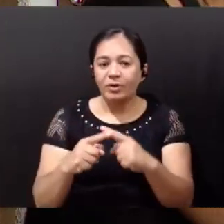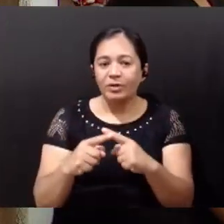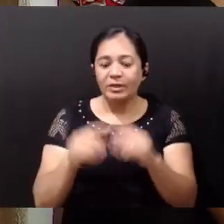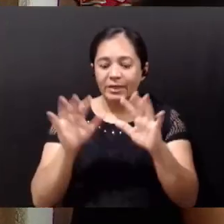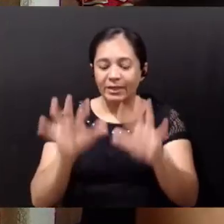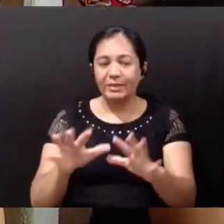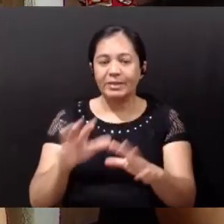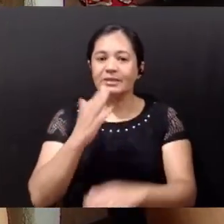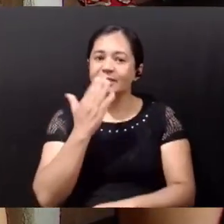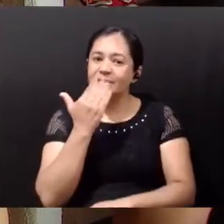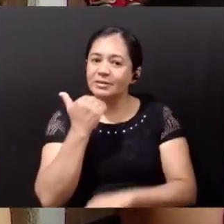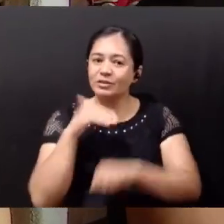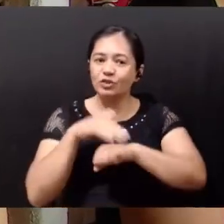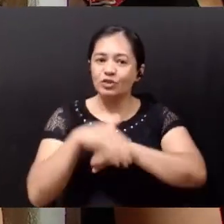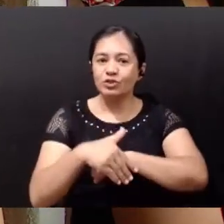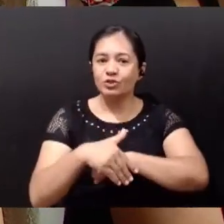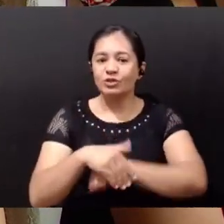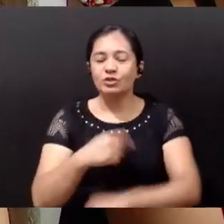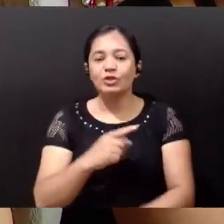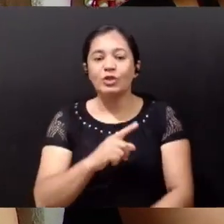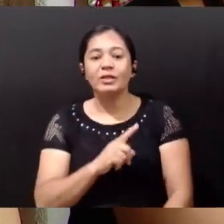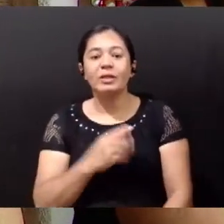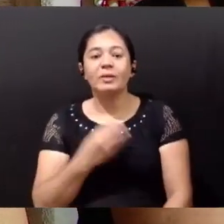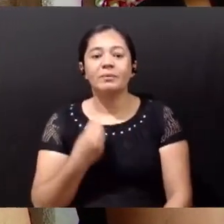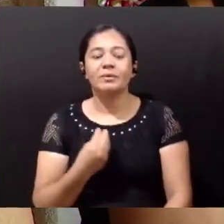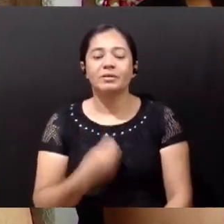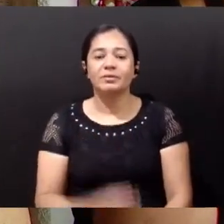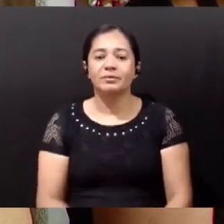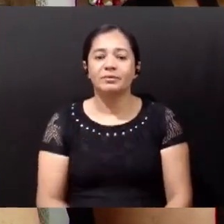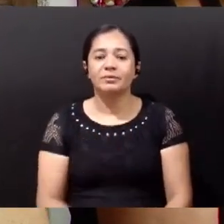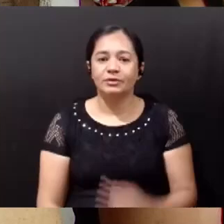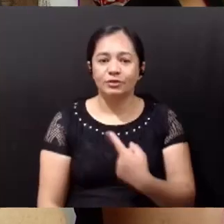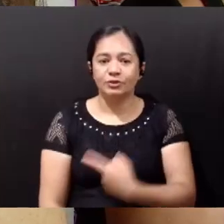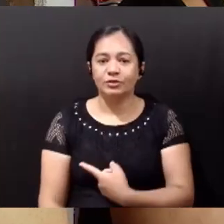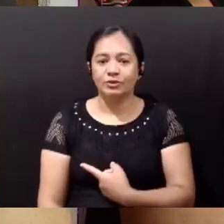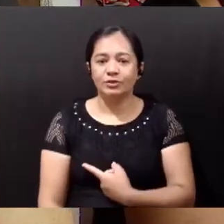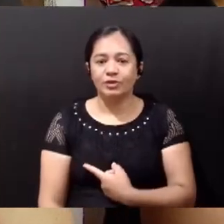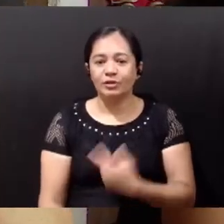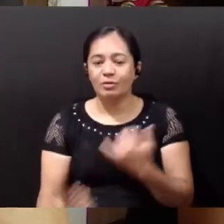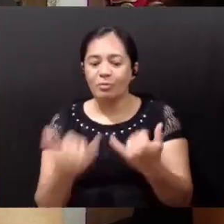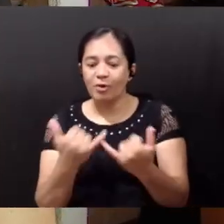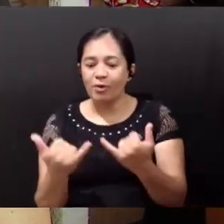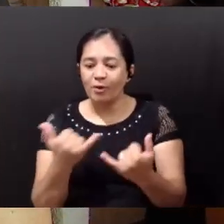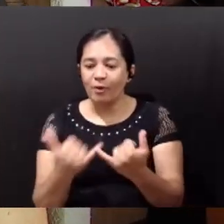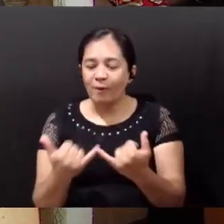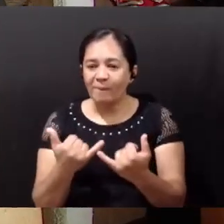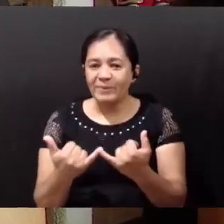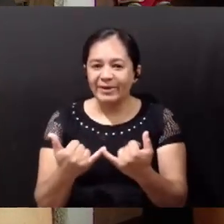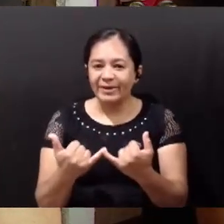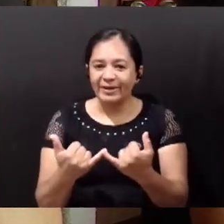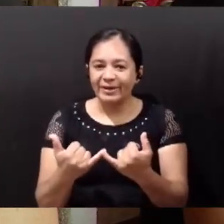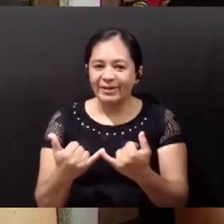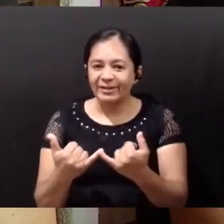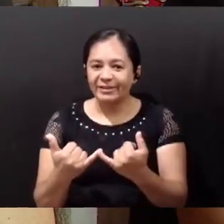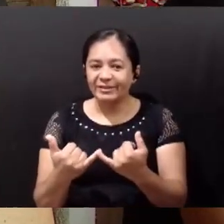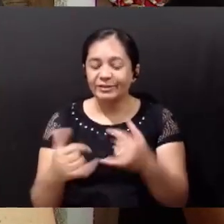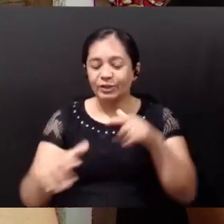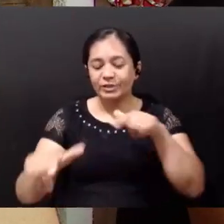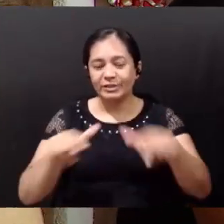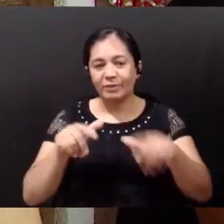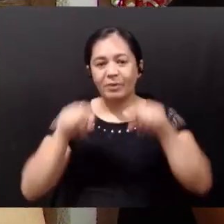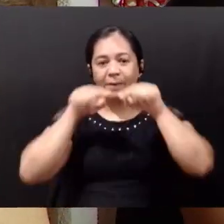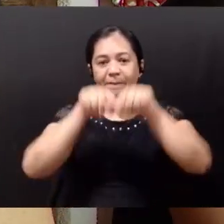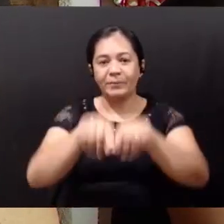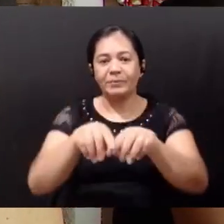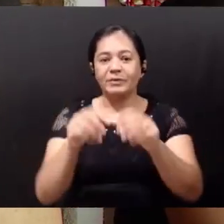temos para... vamos dizer assim, nós somos iscas para, por exemplo, trabalhamos em parceria com o Robertinho, do